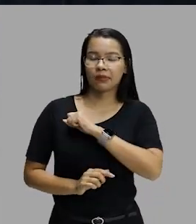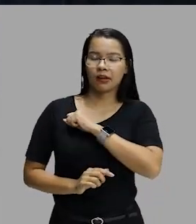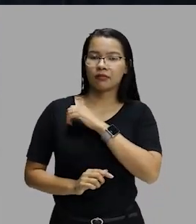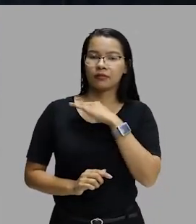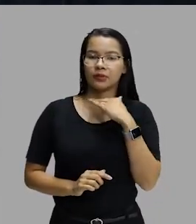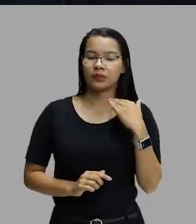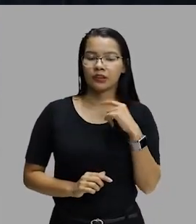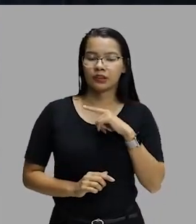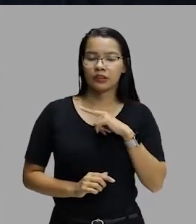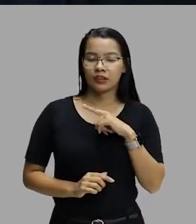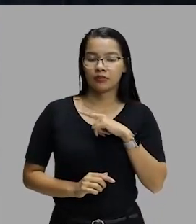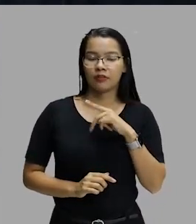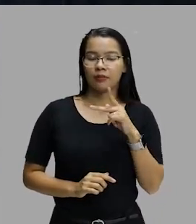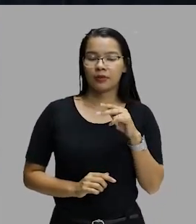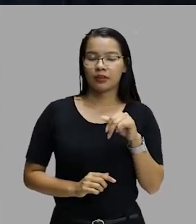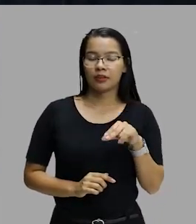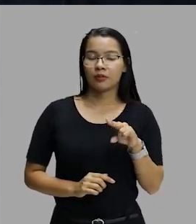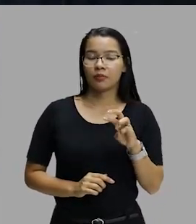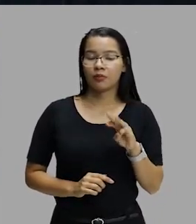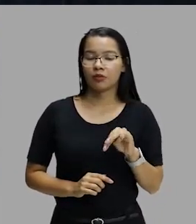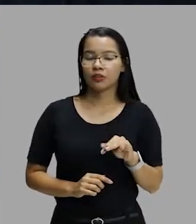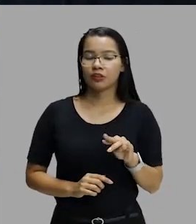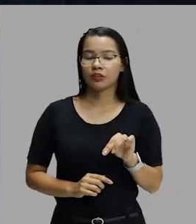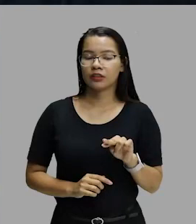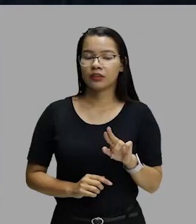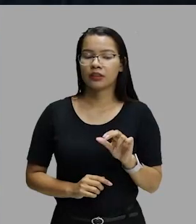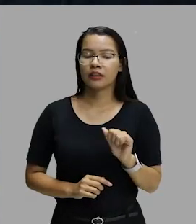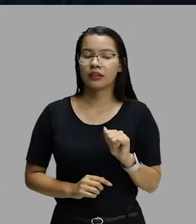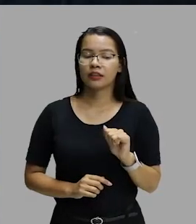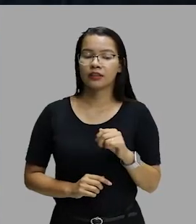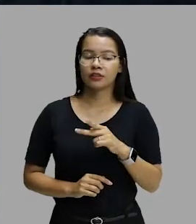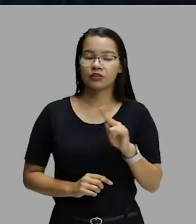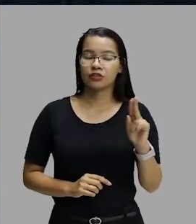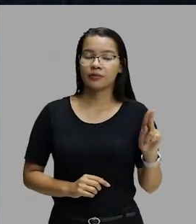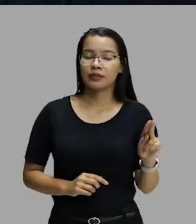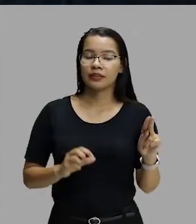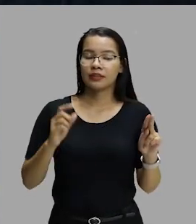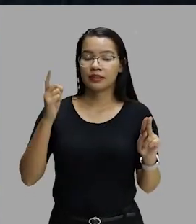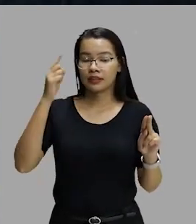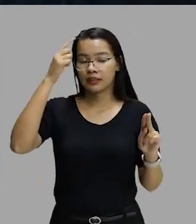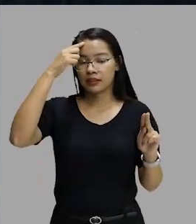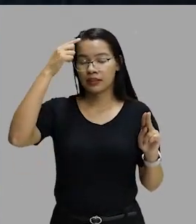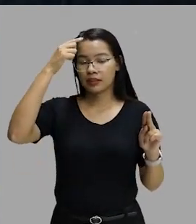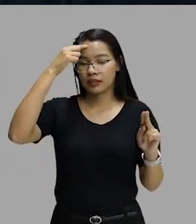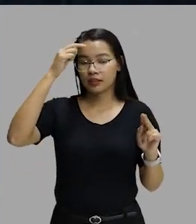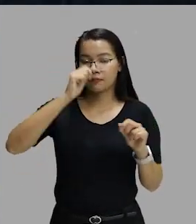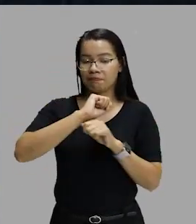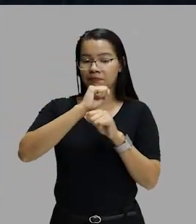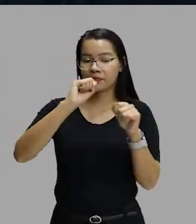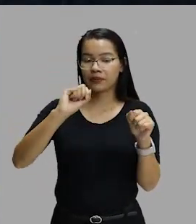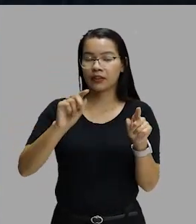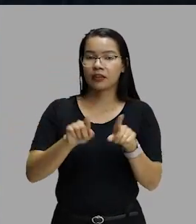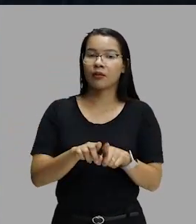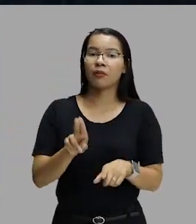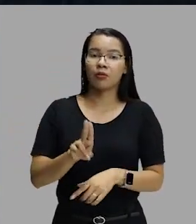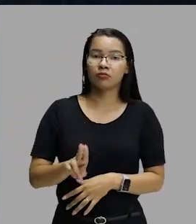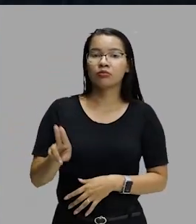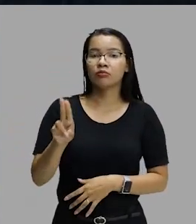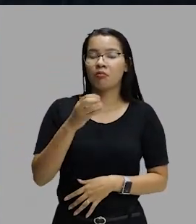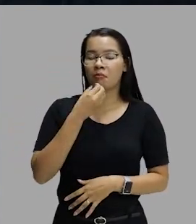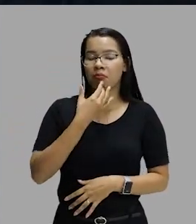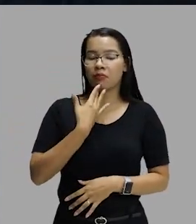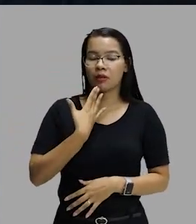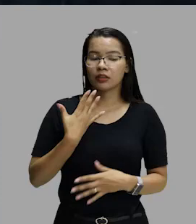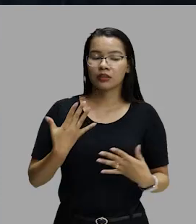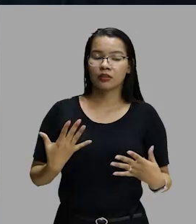teve pneumonia e ele chama de ideia útil. Então, nesse primeiro capítulo, a ideia principal do primeiro o resumo do